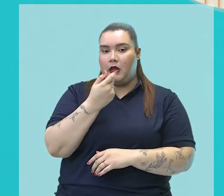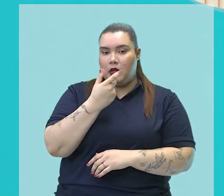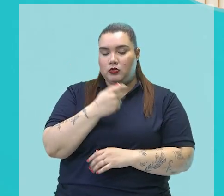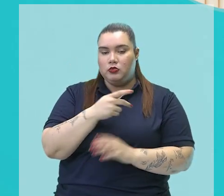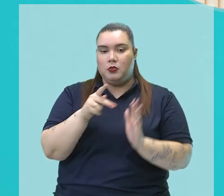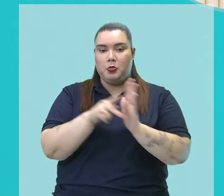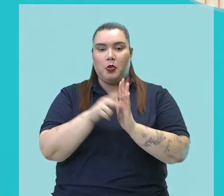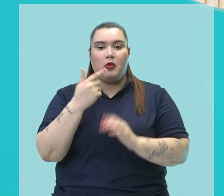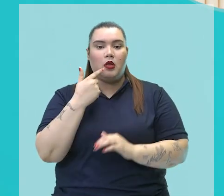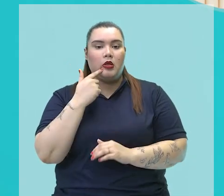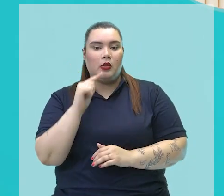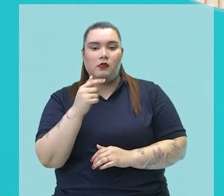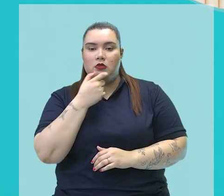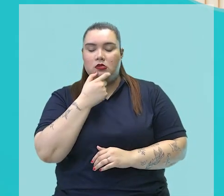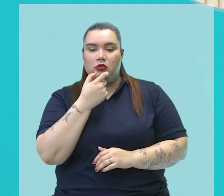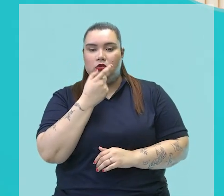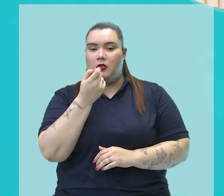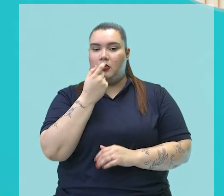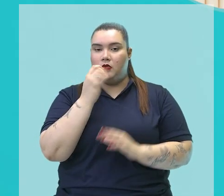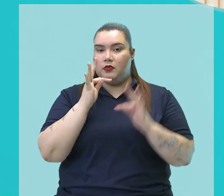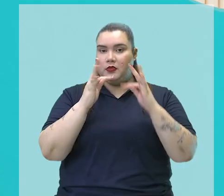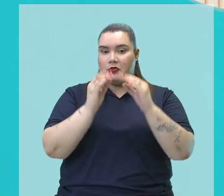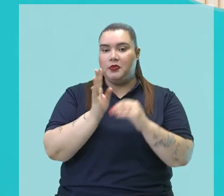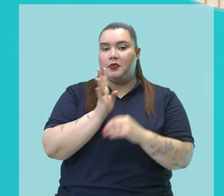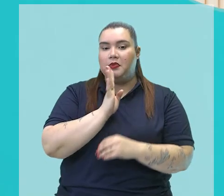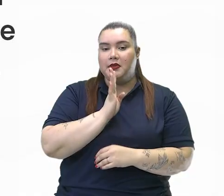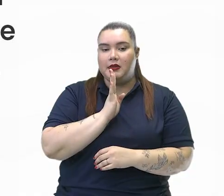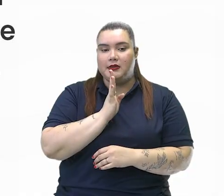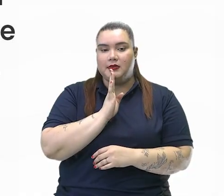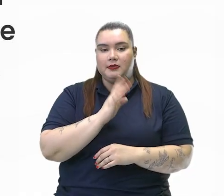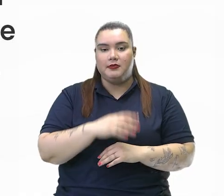um remédio aí que todos vocês conhecem. Vamos dar uma olhadinha?